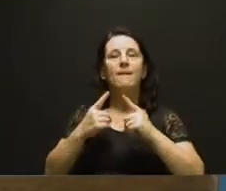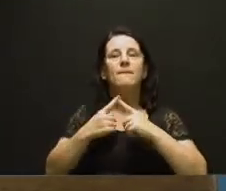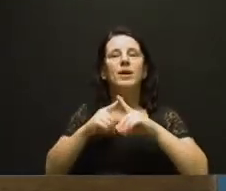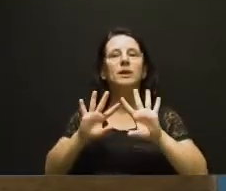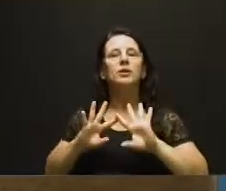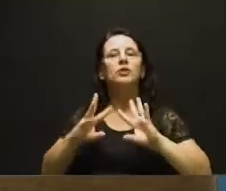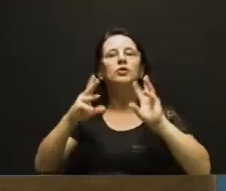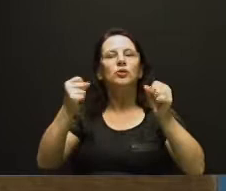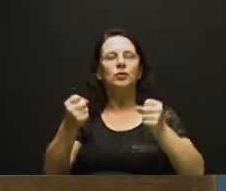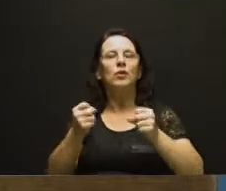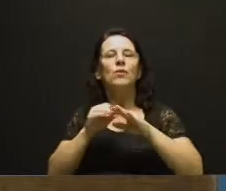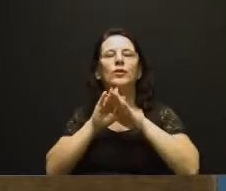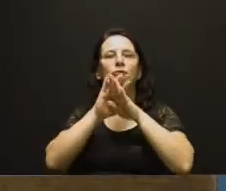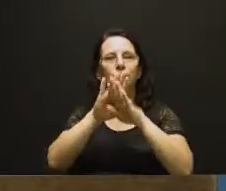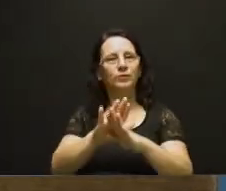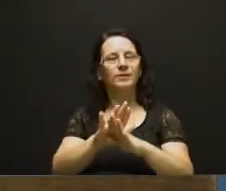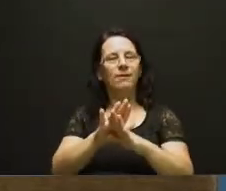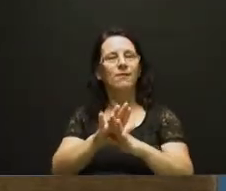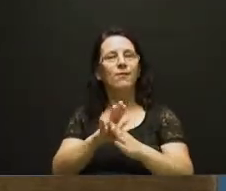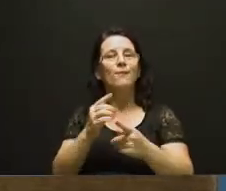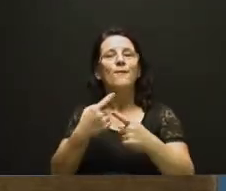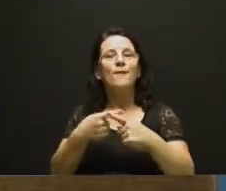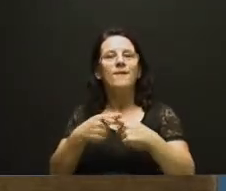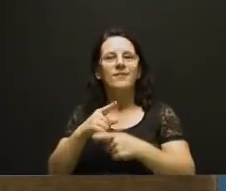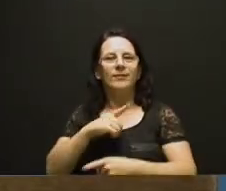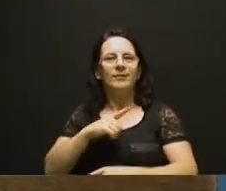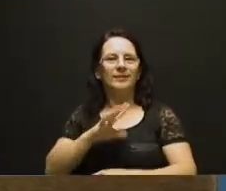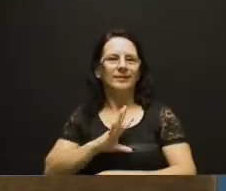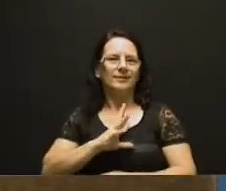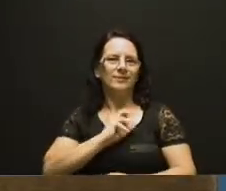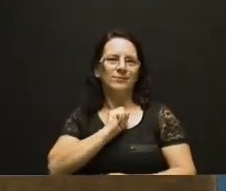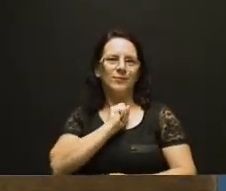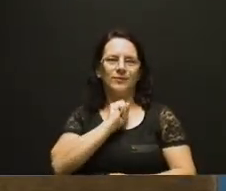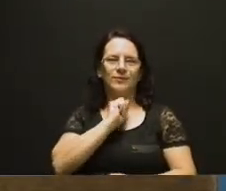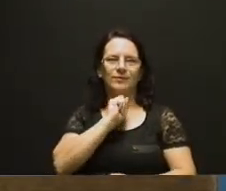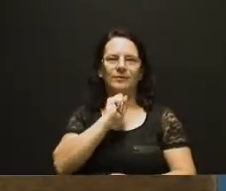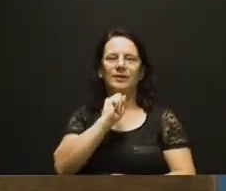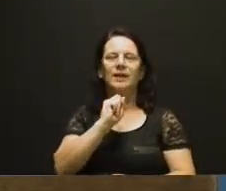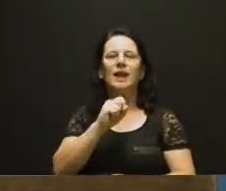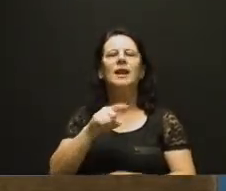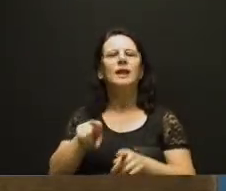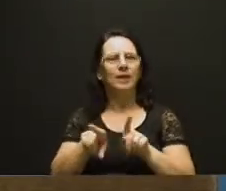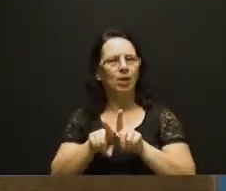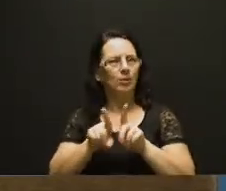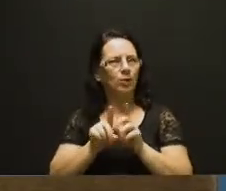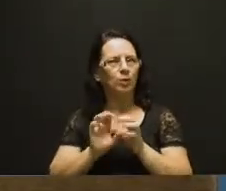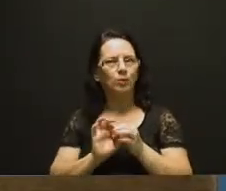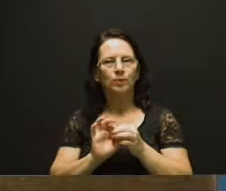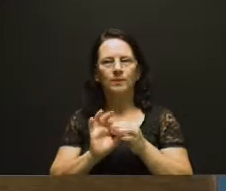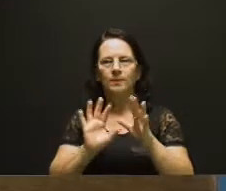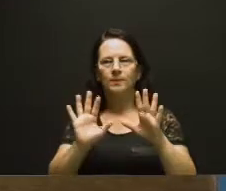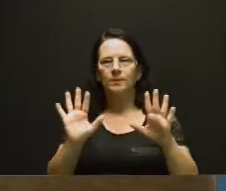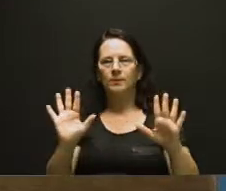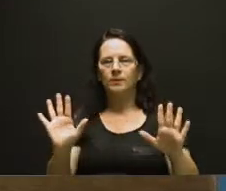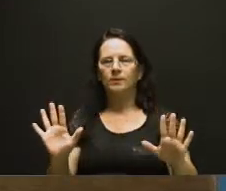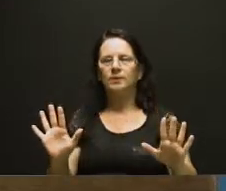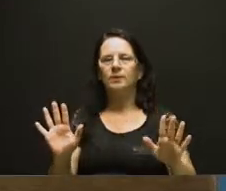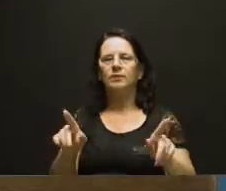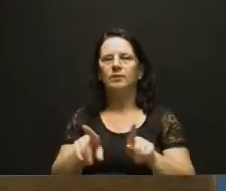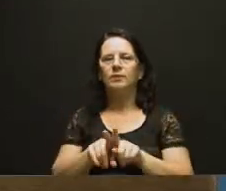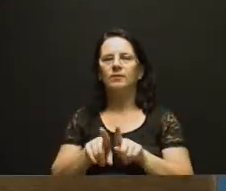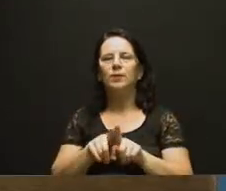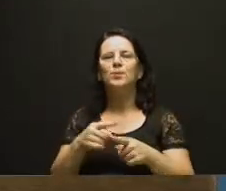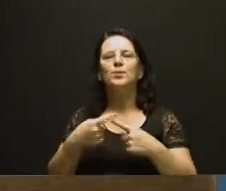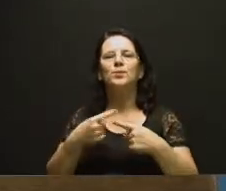abraçar a causa por amor e da mesma forma eu me coloco à disposição porque é um